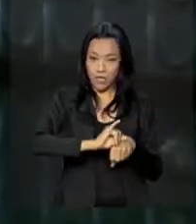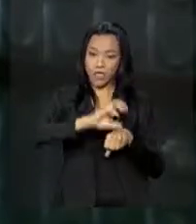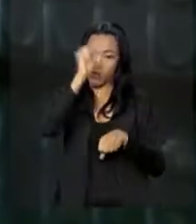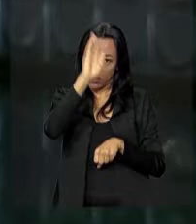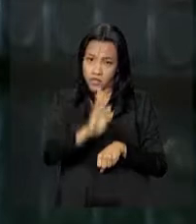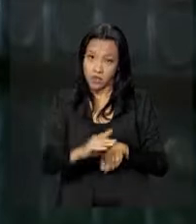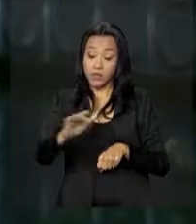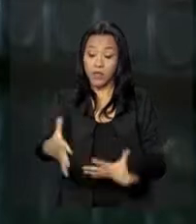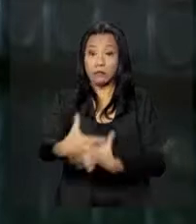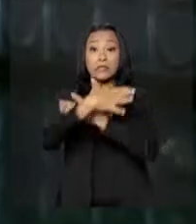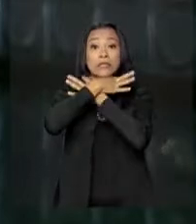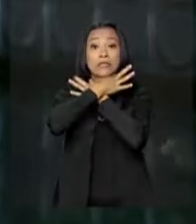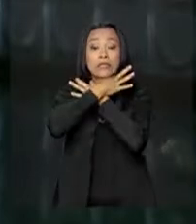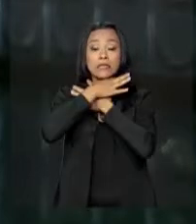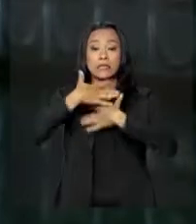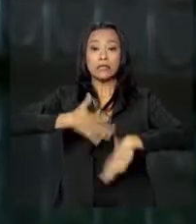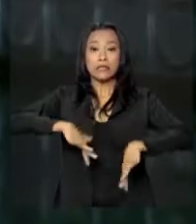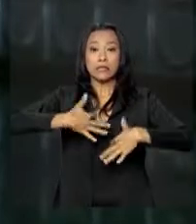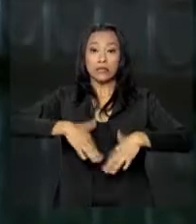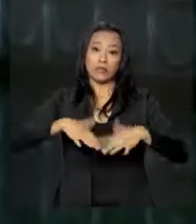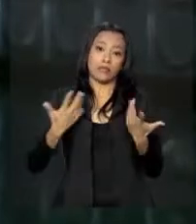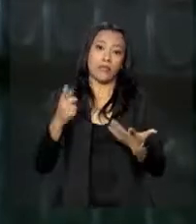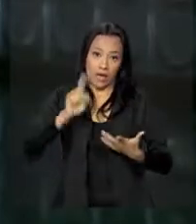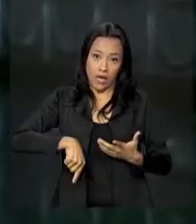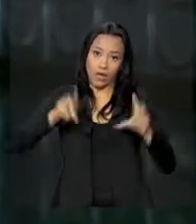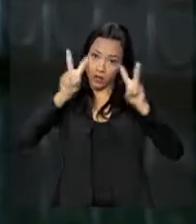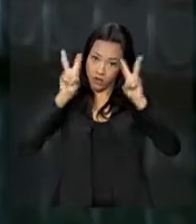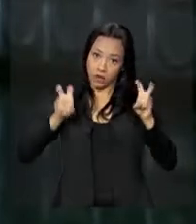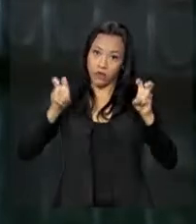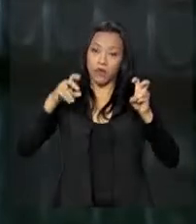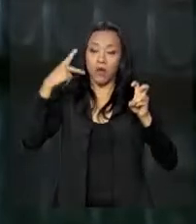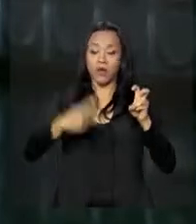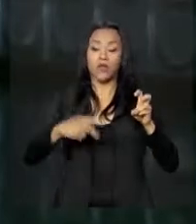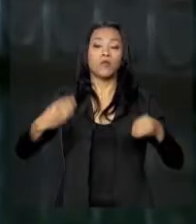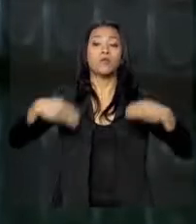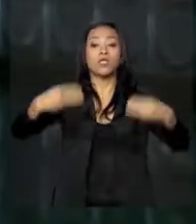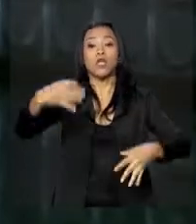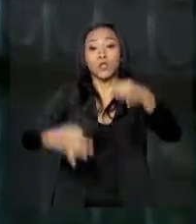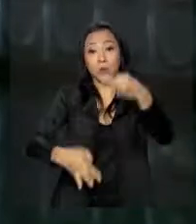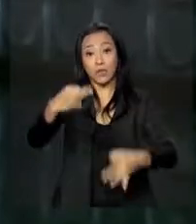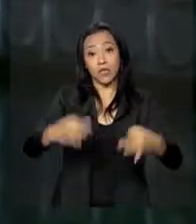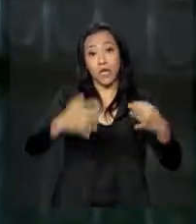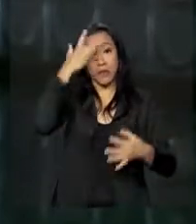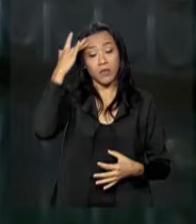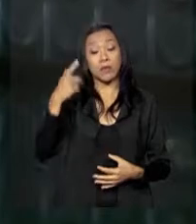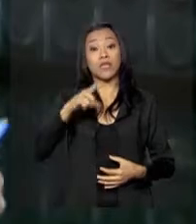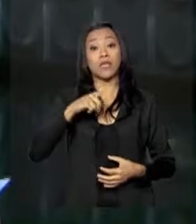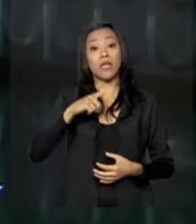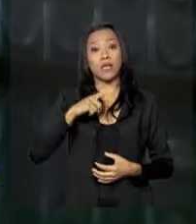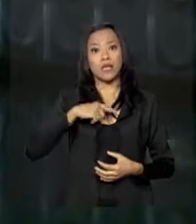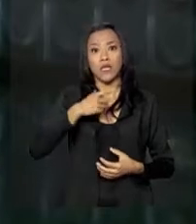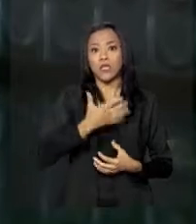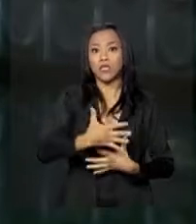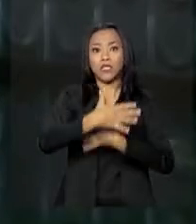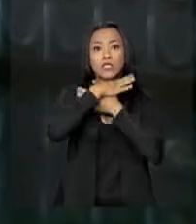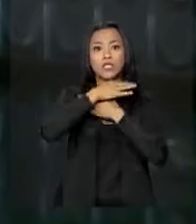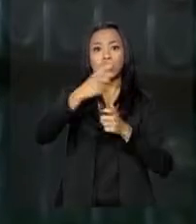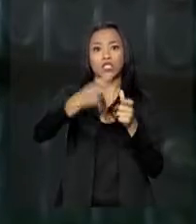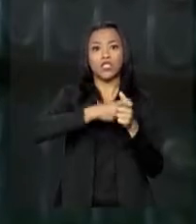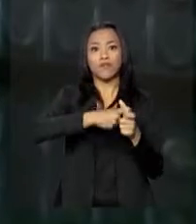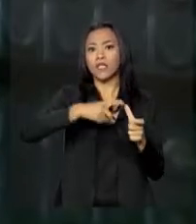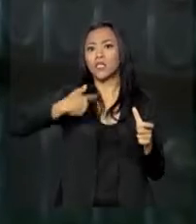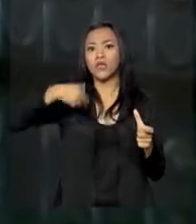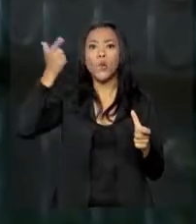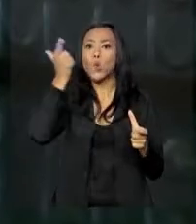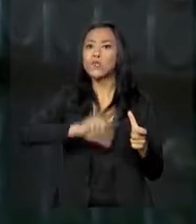que o assunto hoje aqui no ministério da justiça é quando a pessoa tem dívidas que ultrapassam sua capacidade de